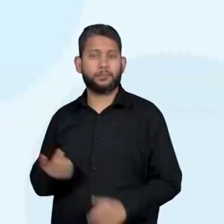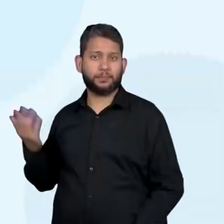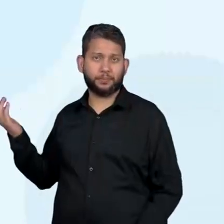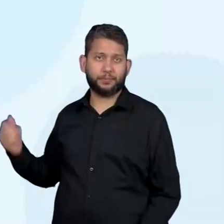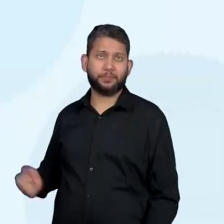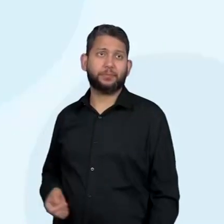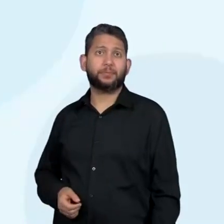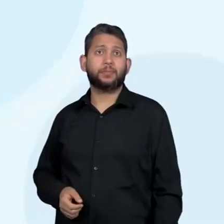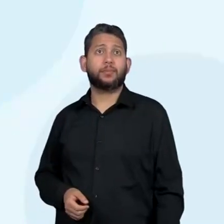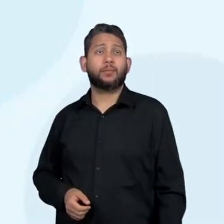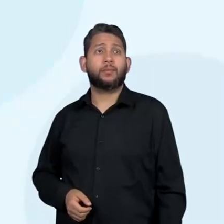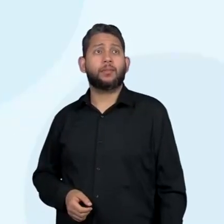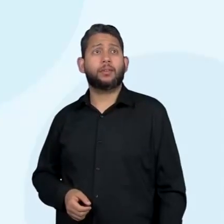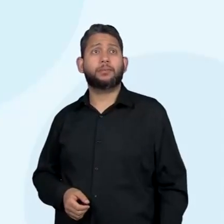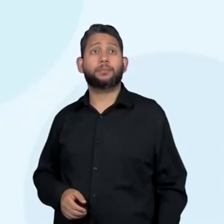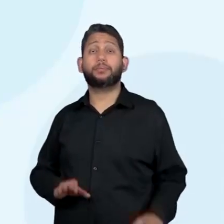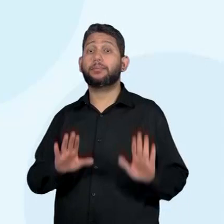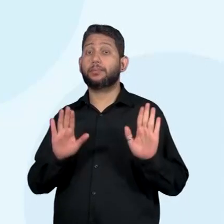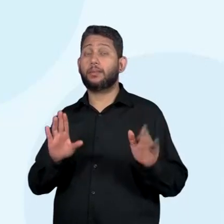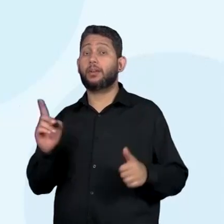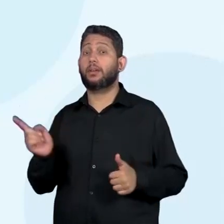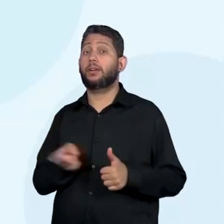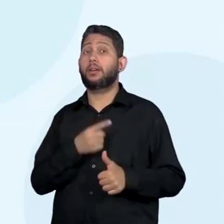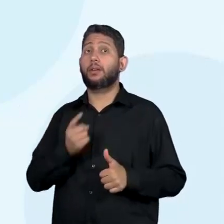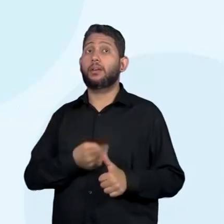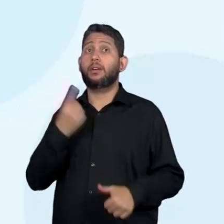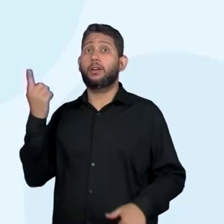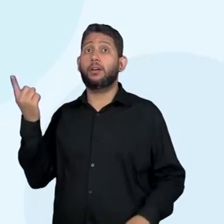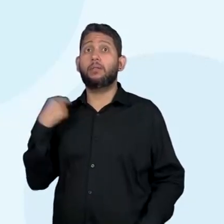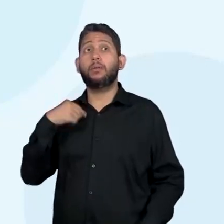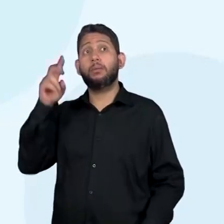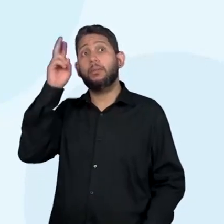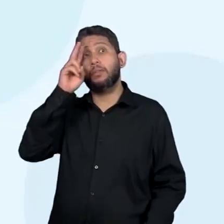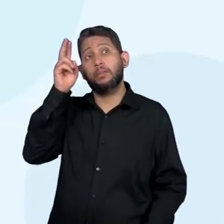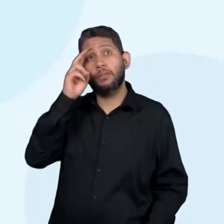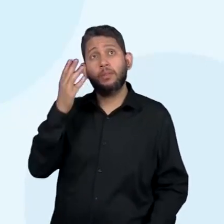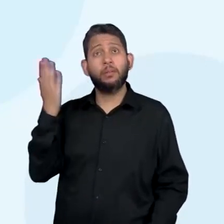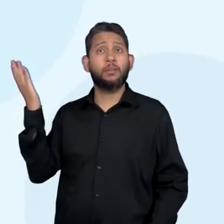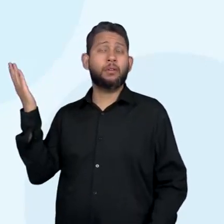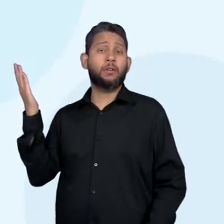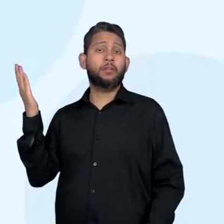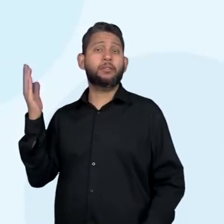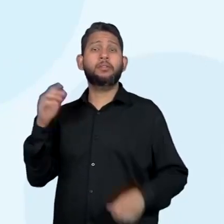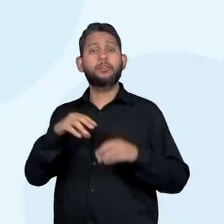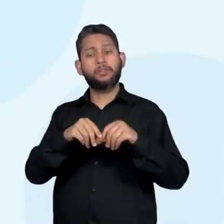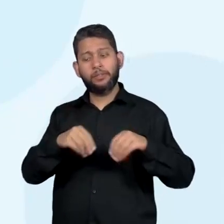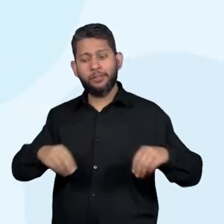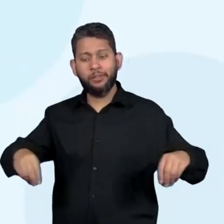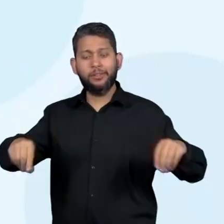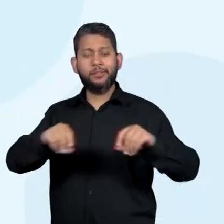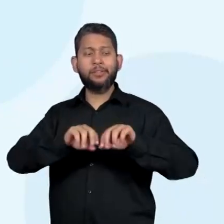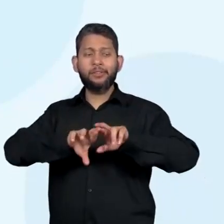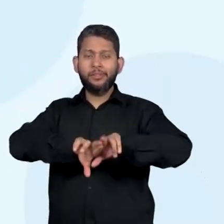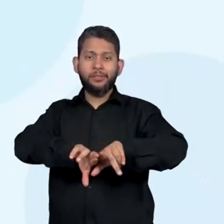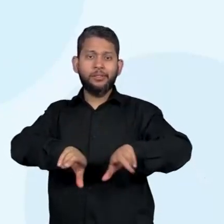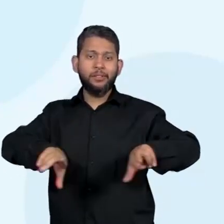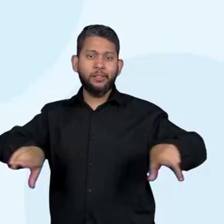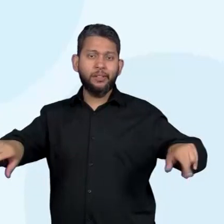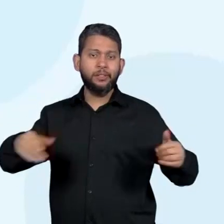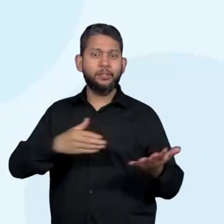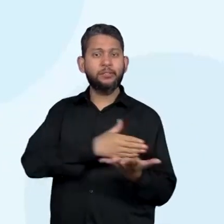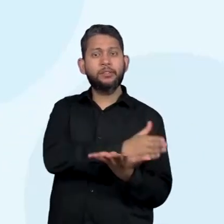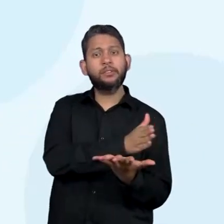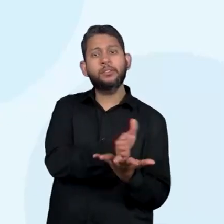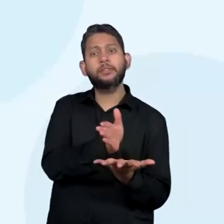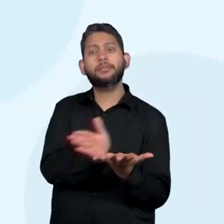mas não antes sem voltar um pouquinho e pensar aí novamente sobre o solo, Pro. Os